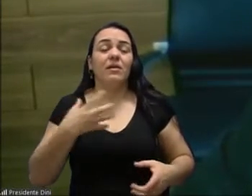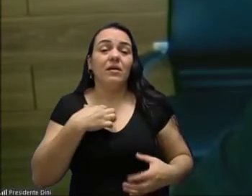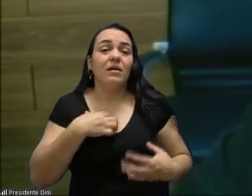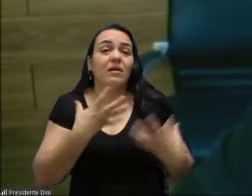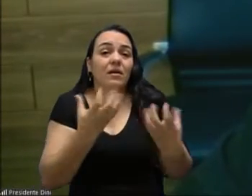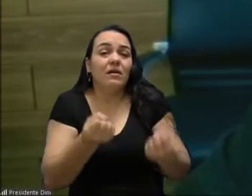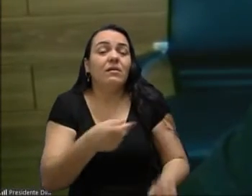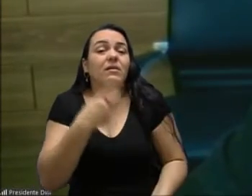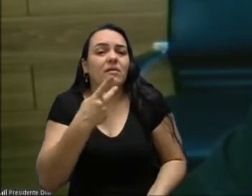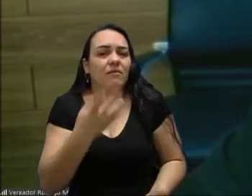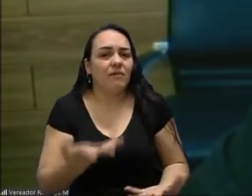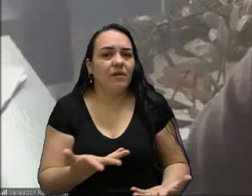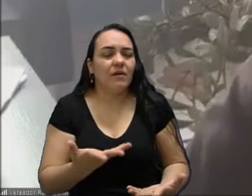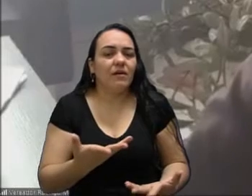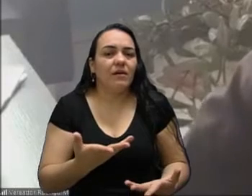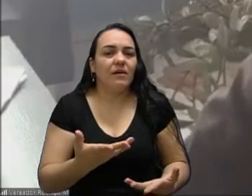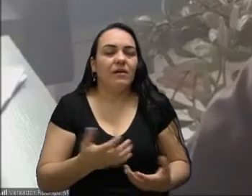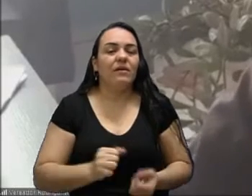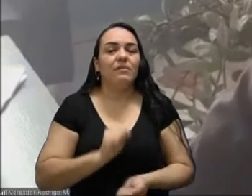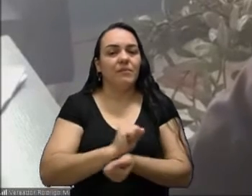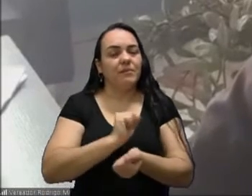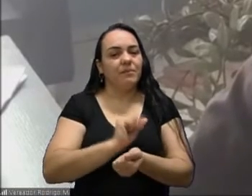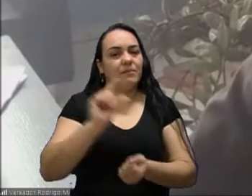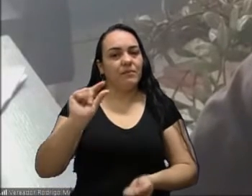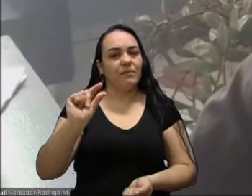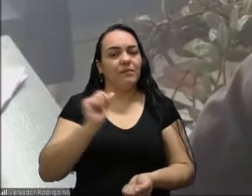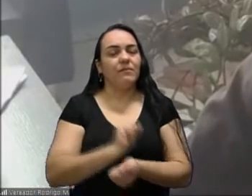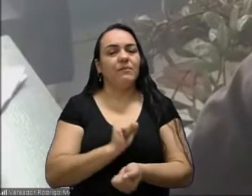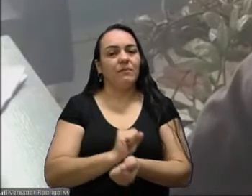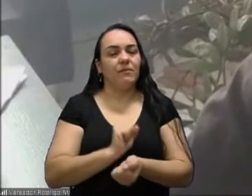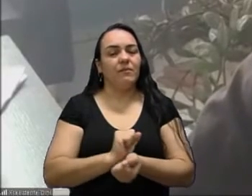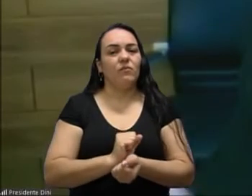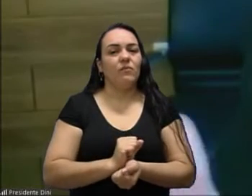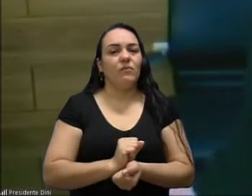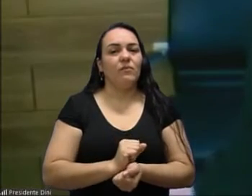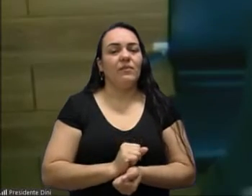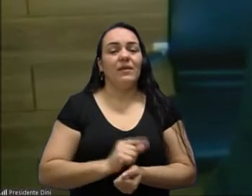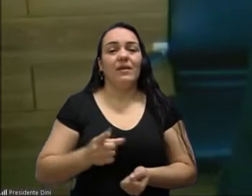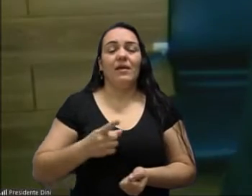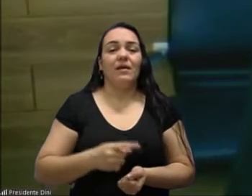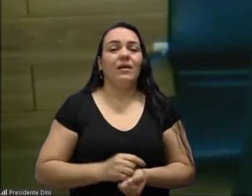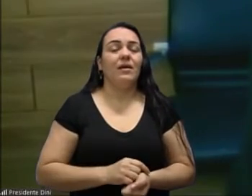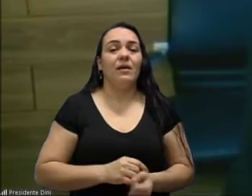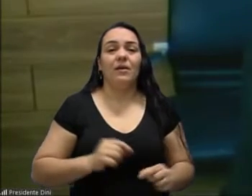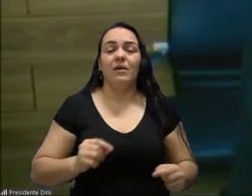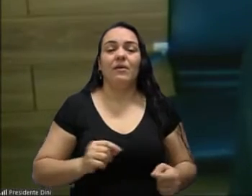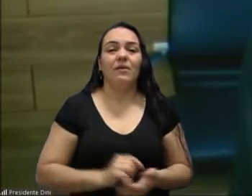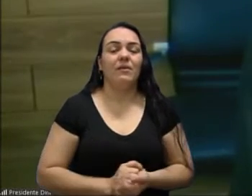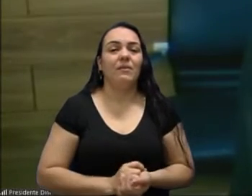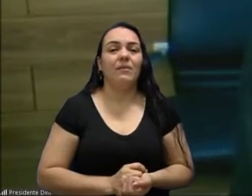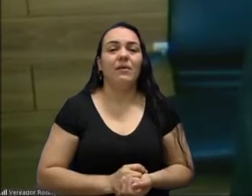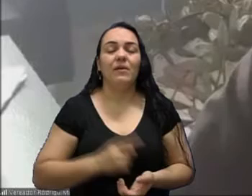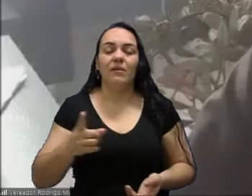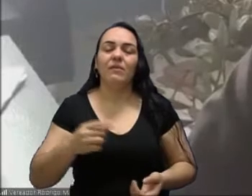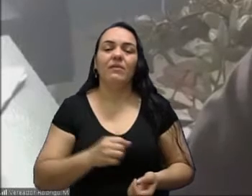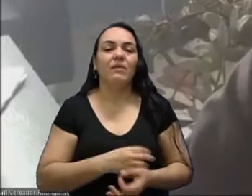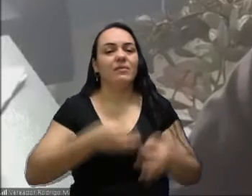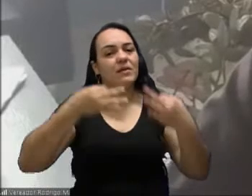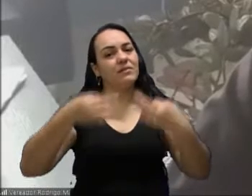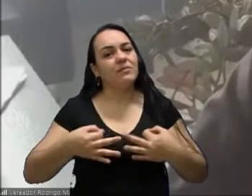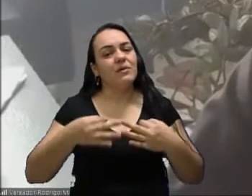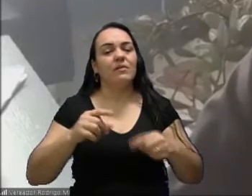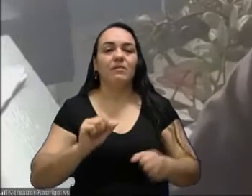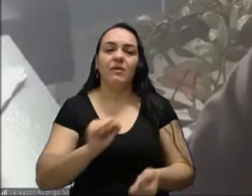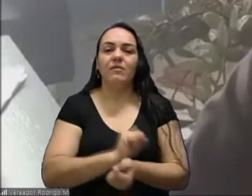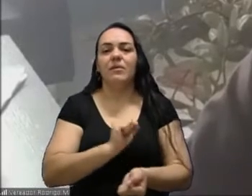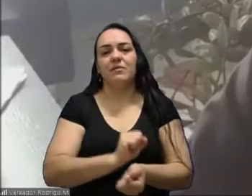vereadora, qual que é a questão de ordem? Mas ela... Não, só... E aqui ela não para, o pode ver lá, como que É, o senhor tá certo, vereador Yara,